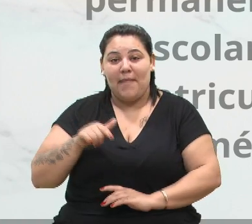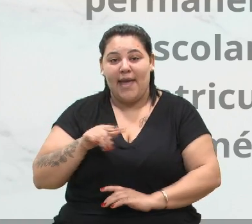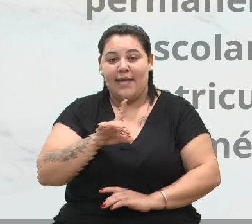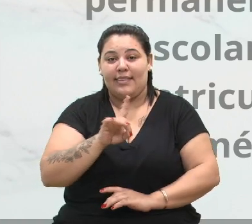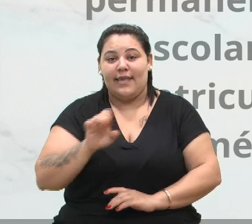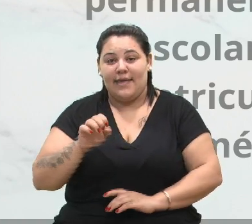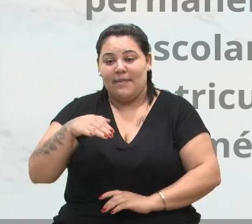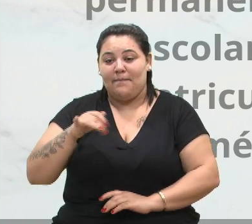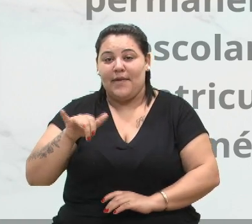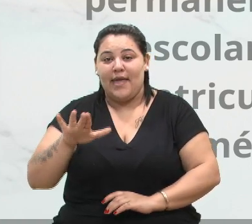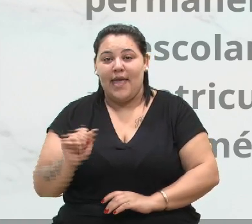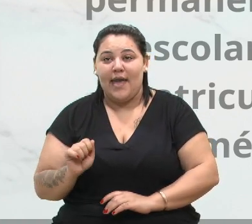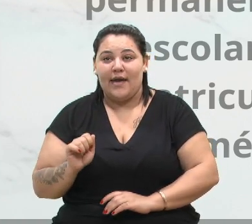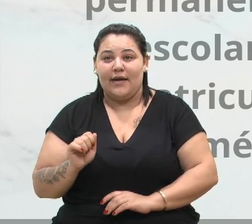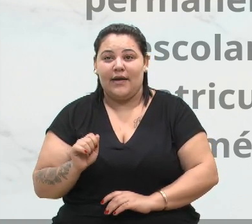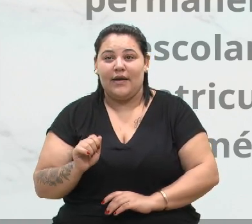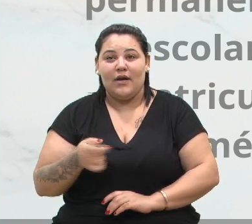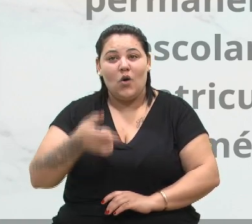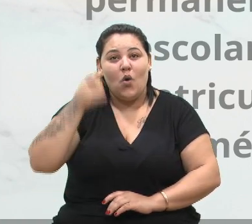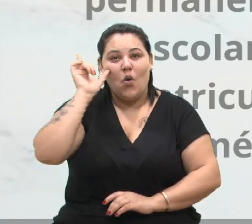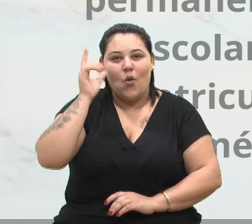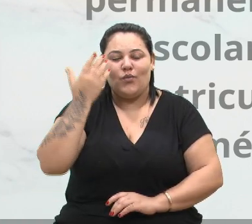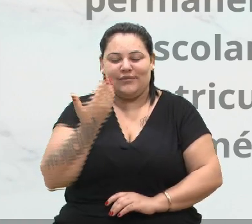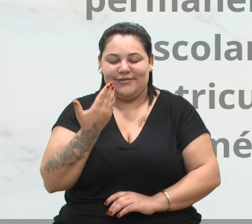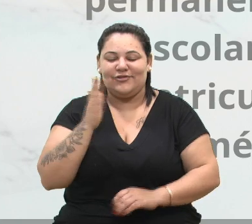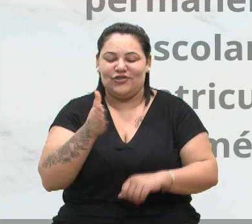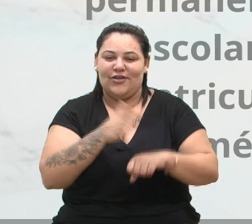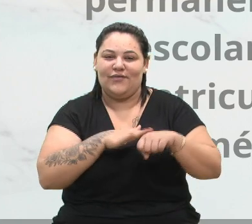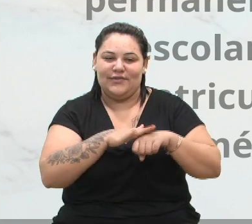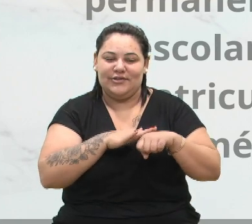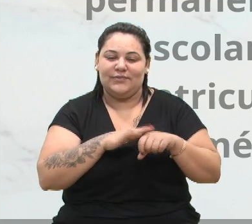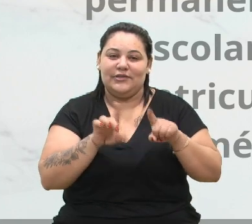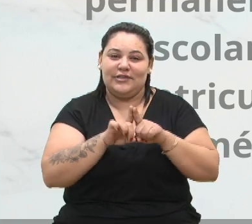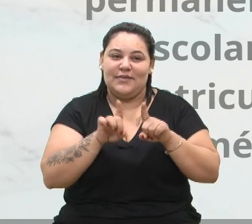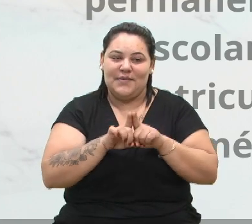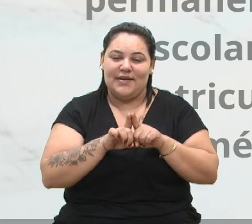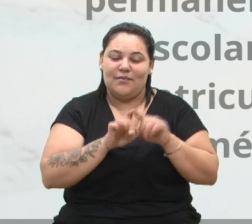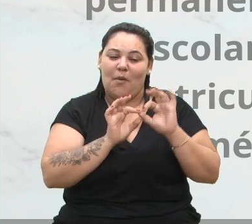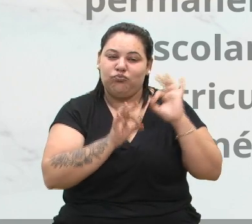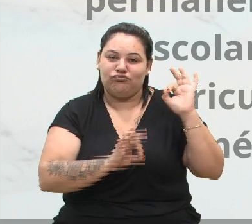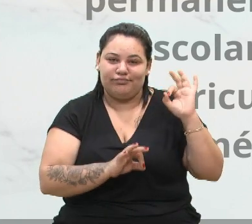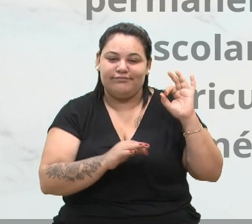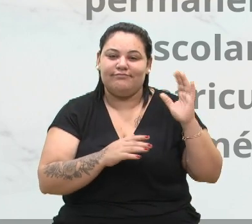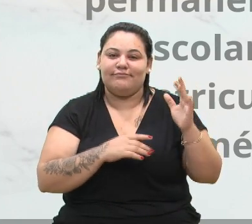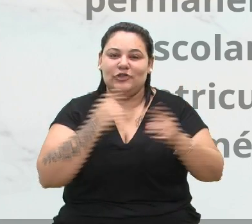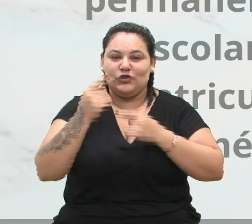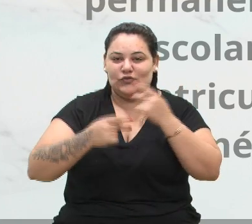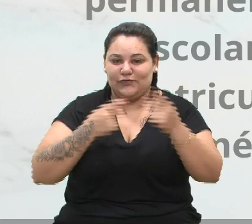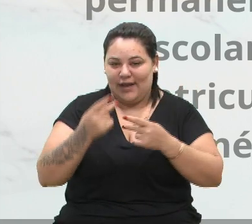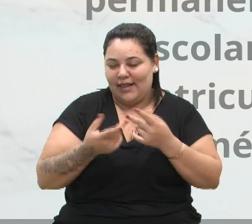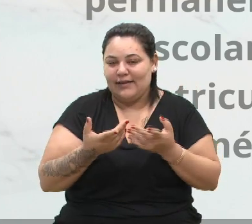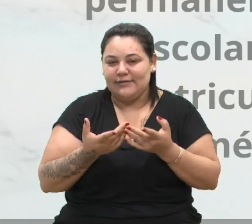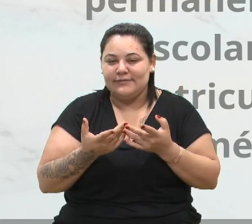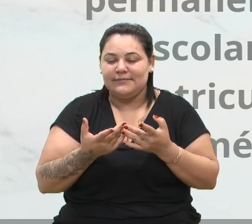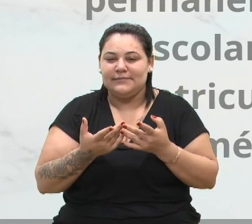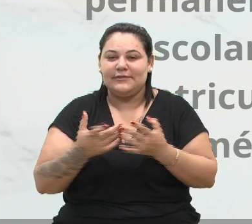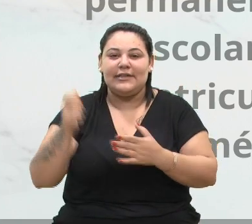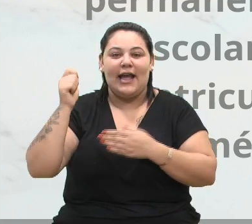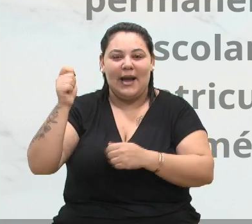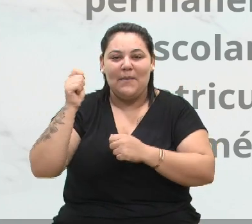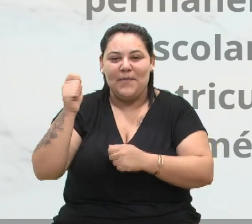conversado ontem, né, também foi um debate da campanha, que vários outros partidos que hoje